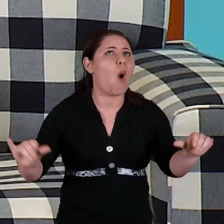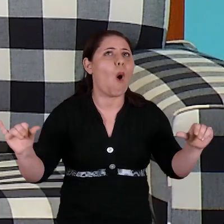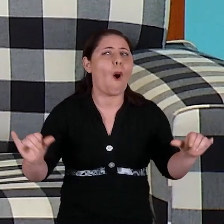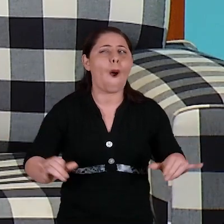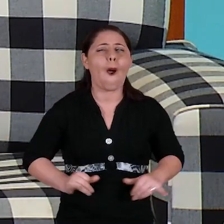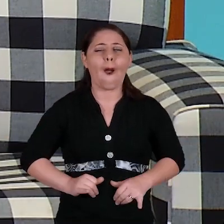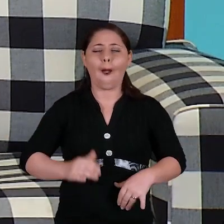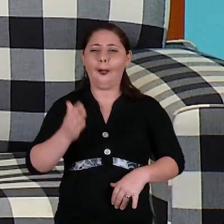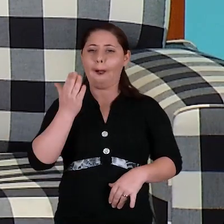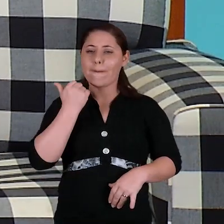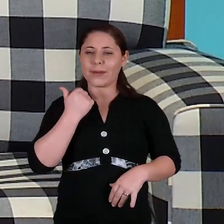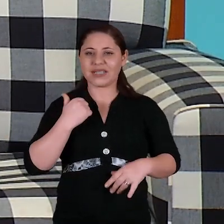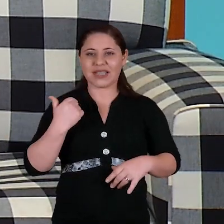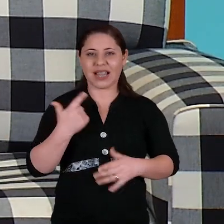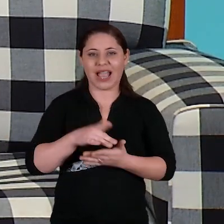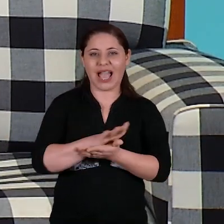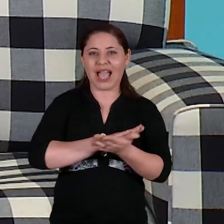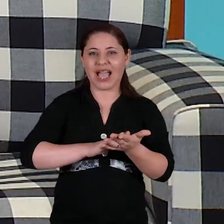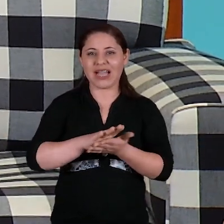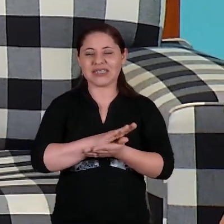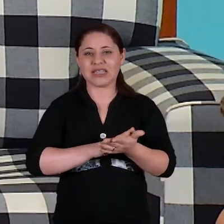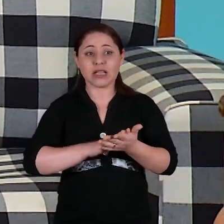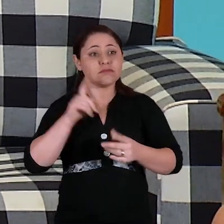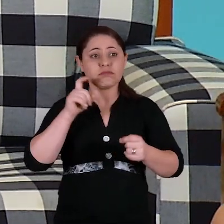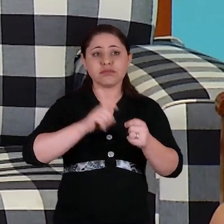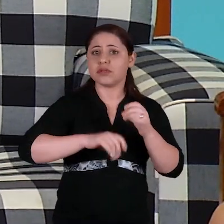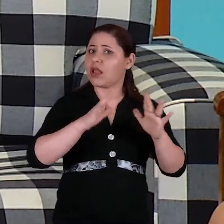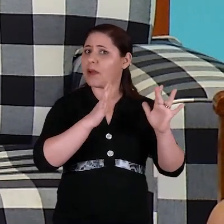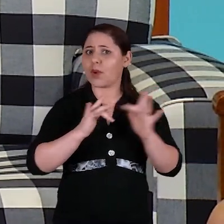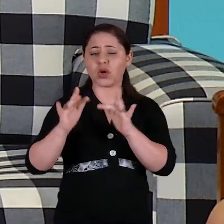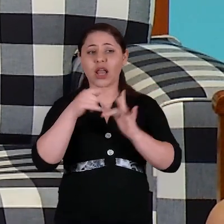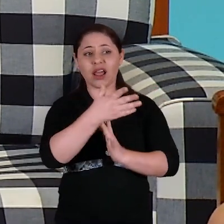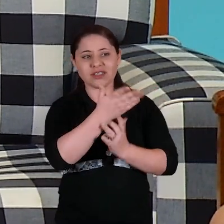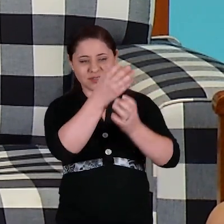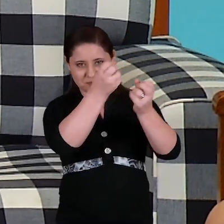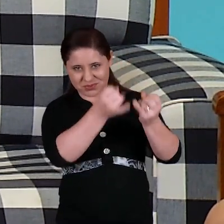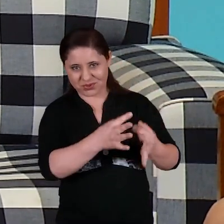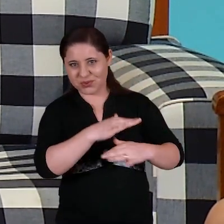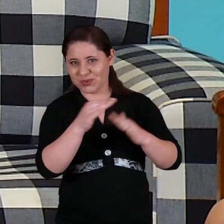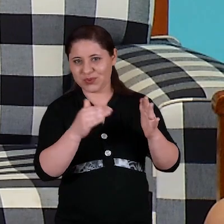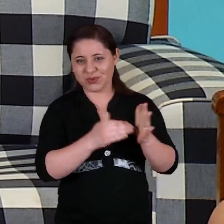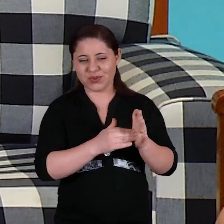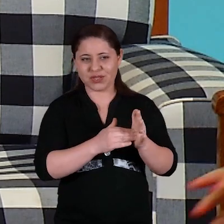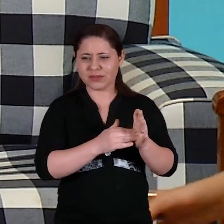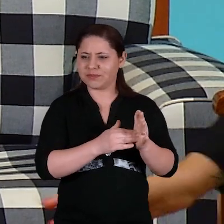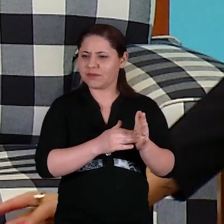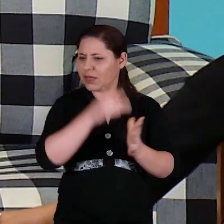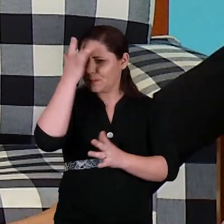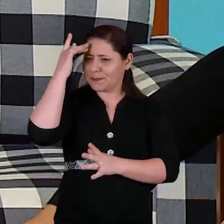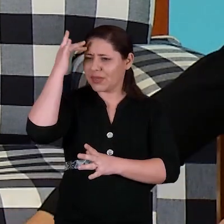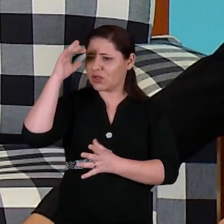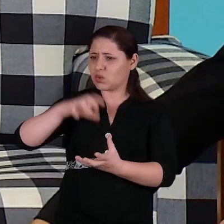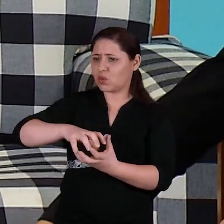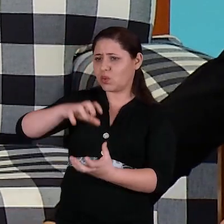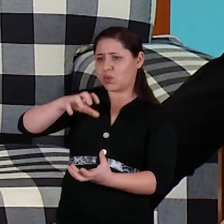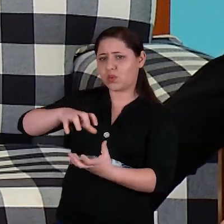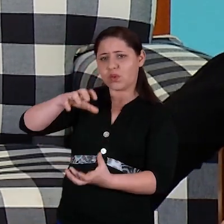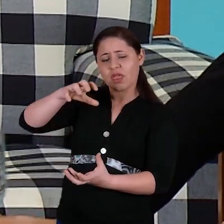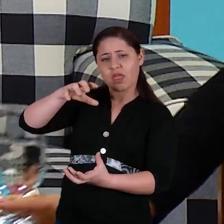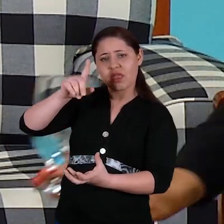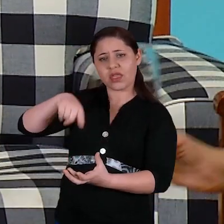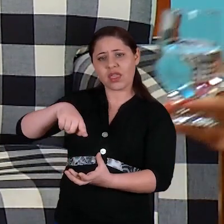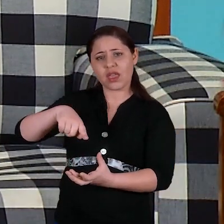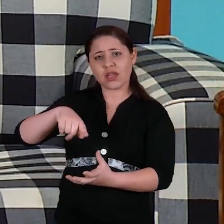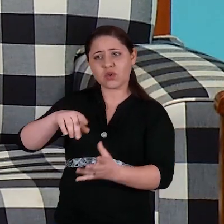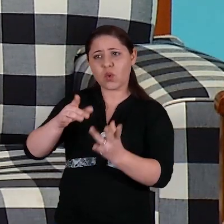Ela falou no sentido, né, da sexualidade, do namorado, dos planos de casamento, e os idosos, né, que são viúvos ou